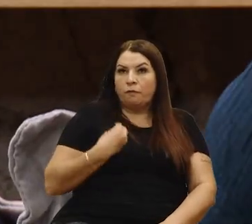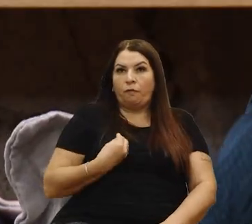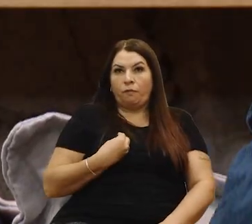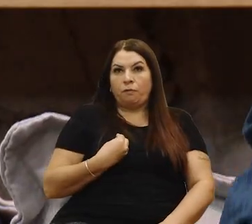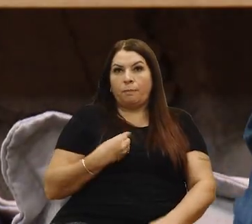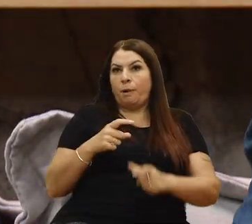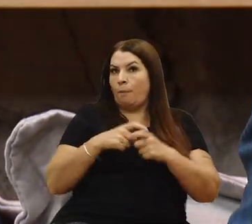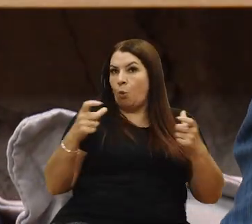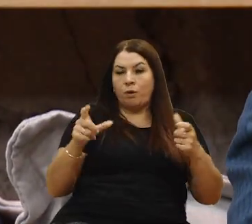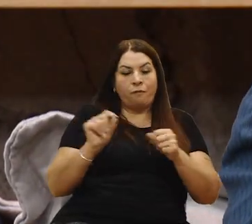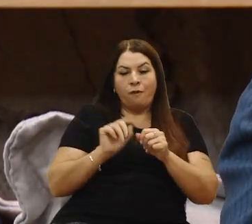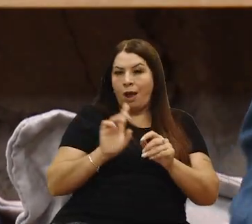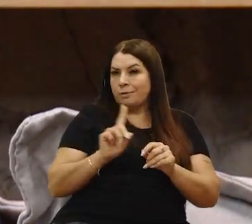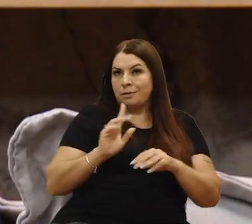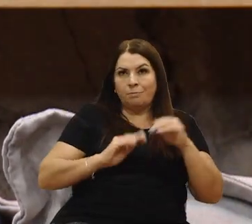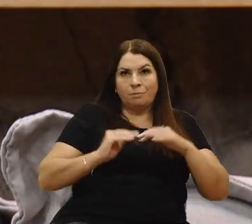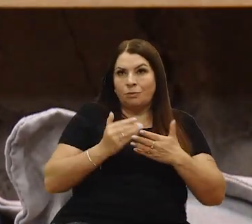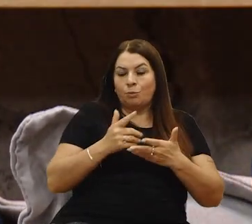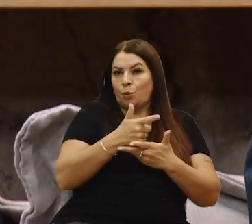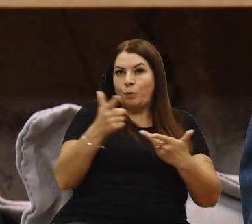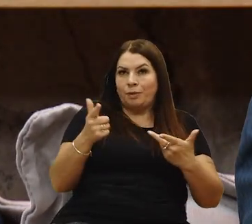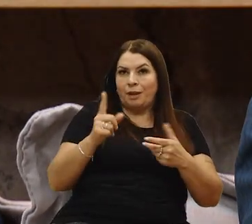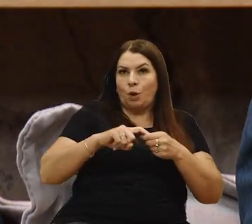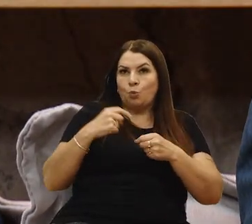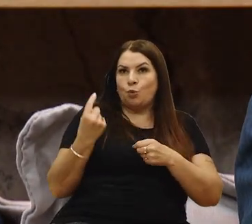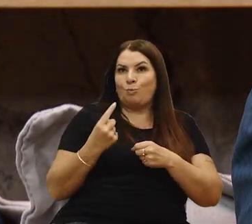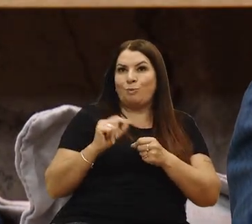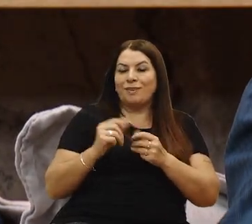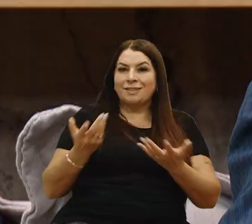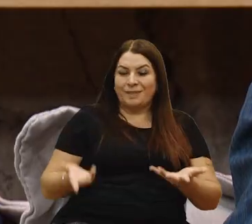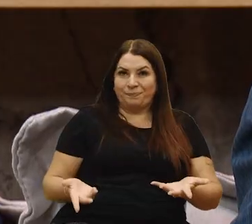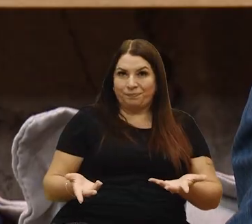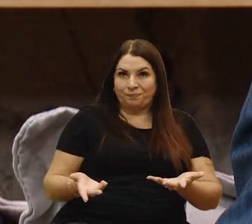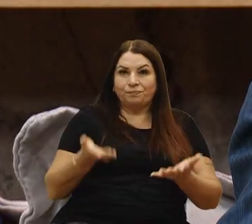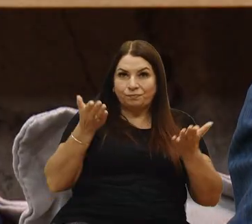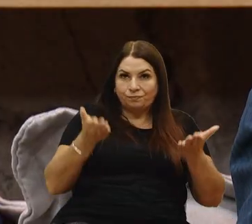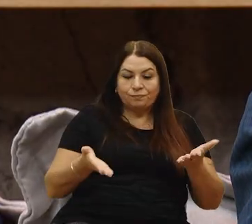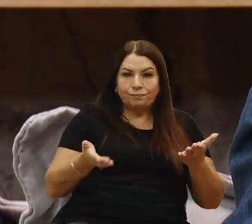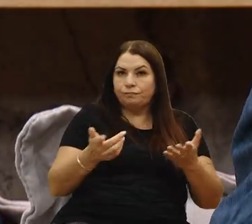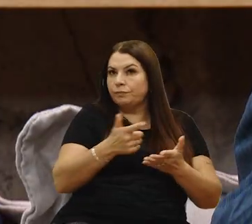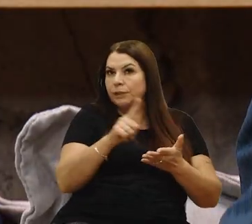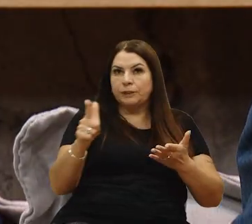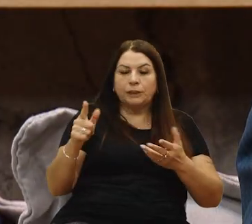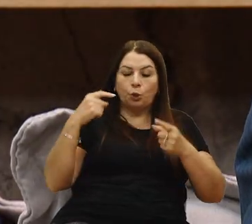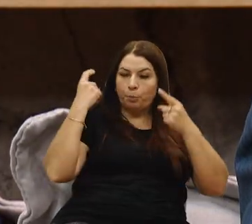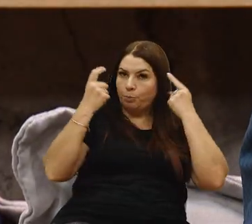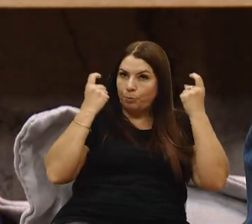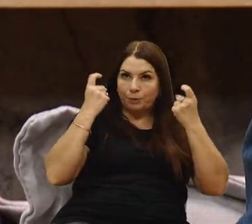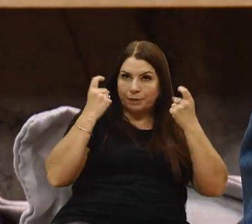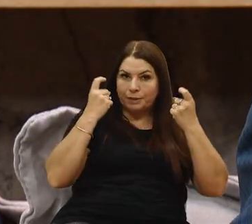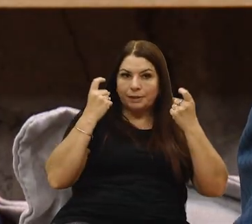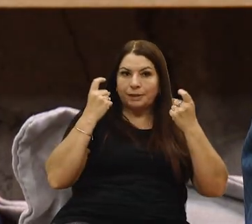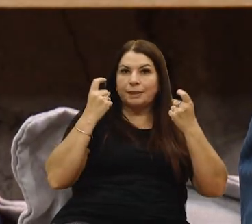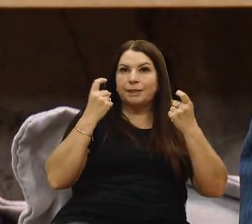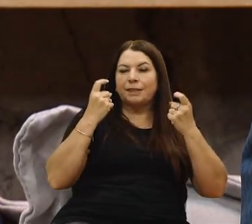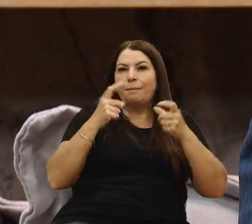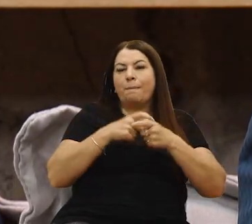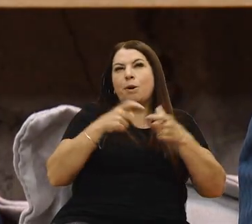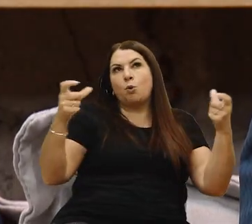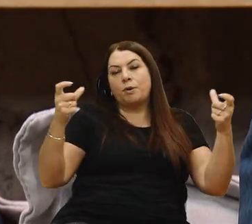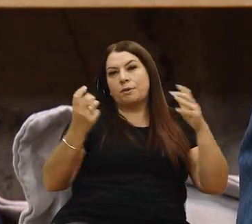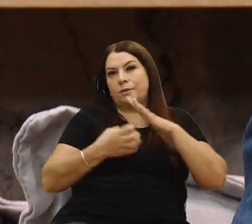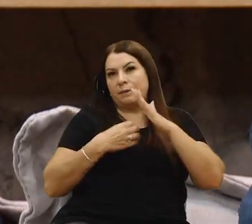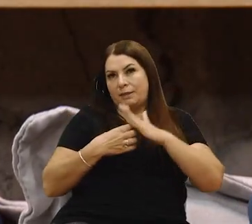porque a grande maioria não faz isso, porque não tem autonomia para fazer isso. Hoje não existe uma preocupação, na imensa maioria